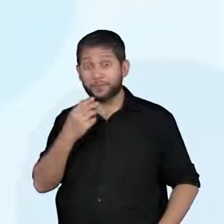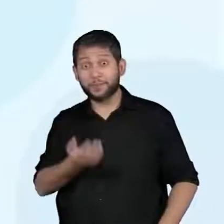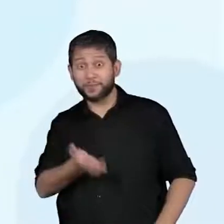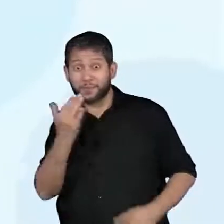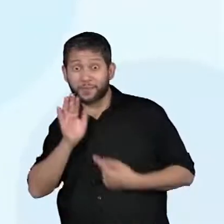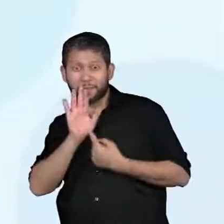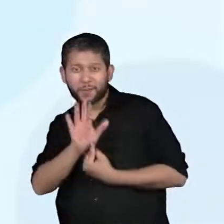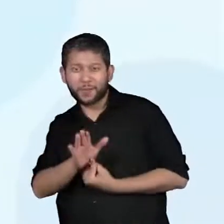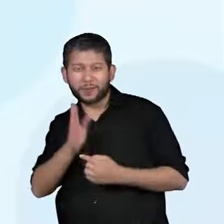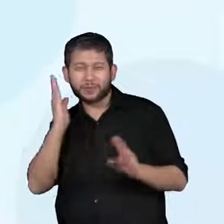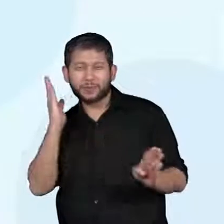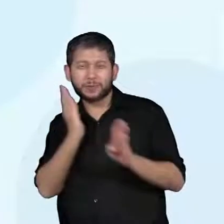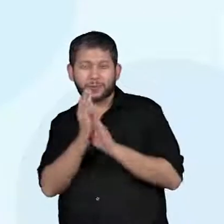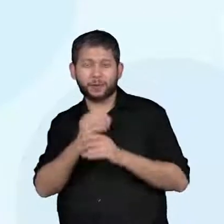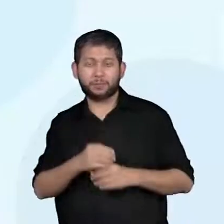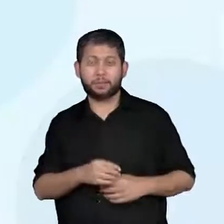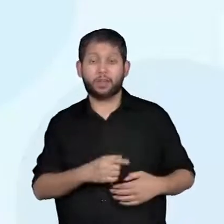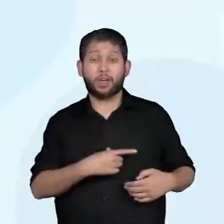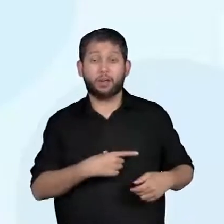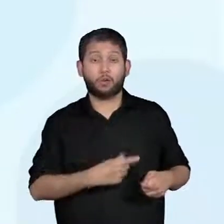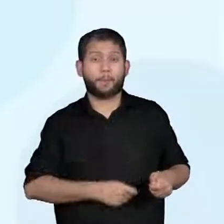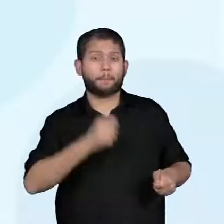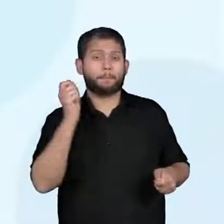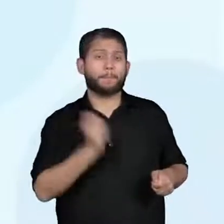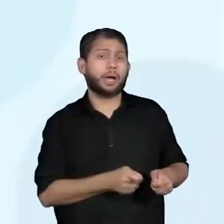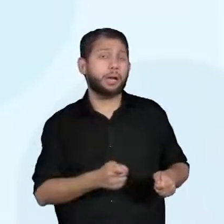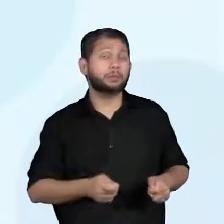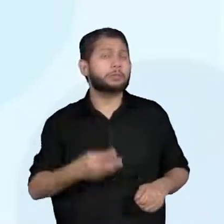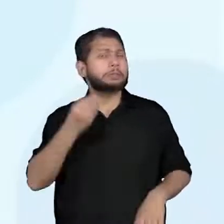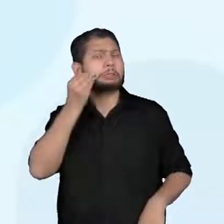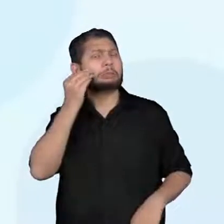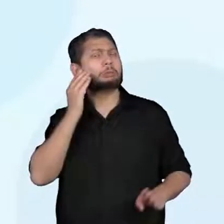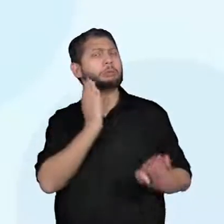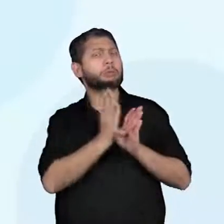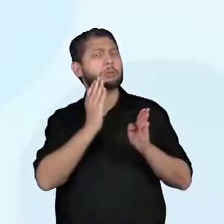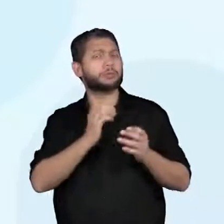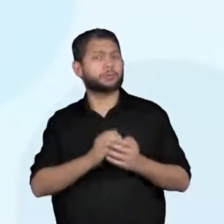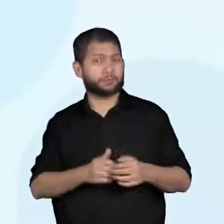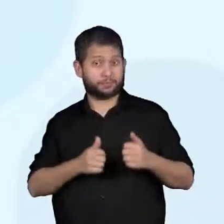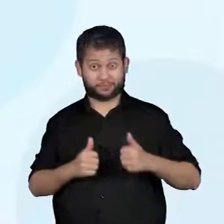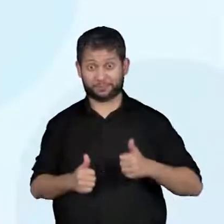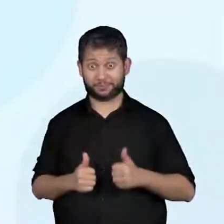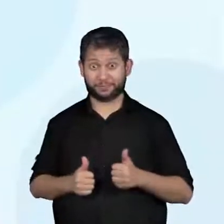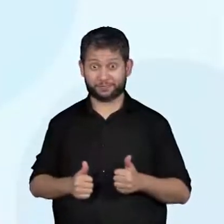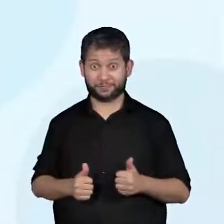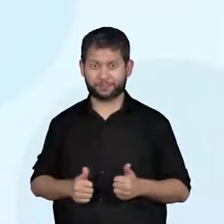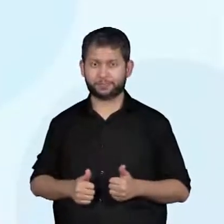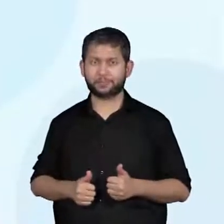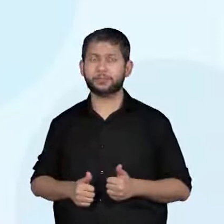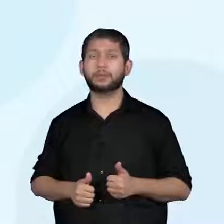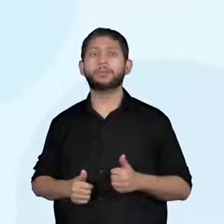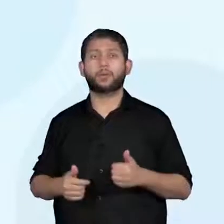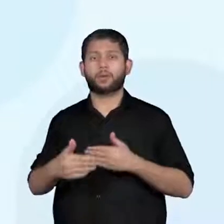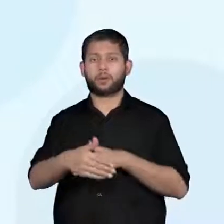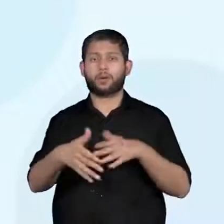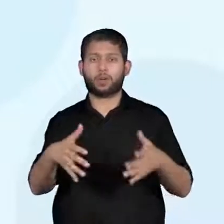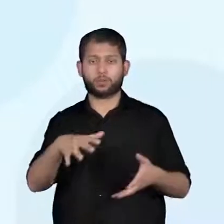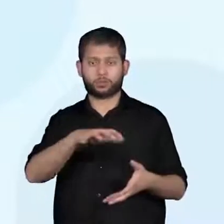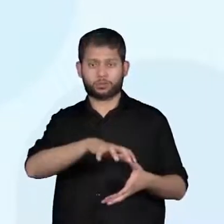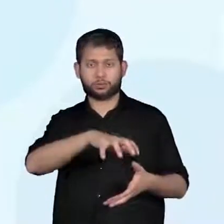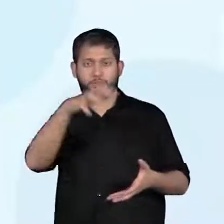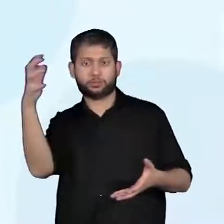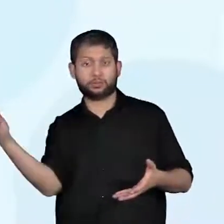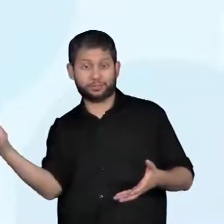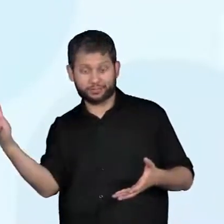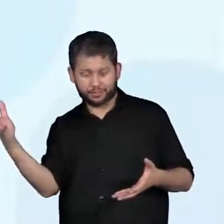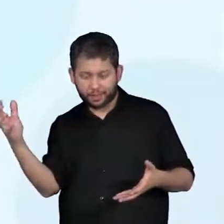descobrir qual material está produzindo som? Olha só, temos aí uma caixa